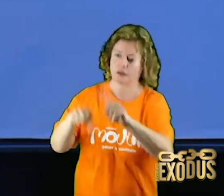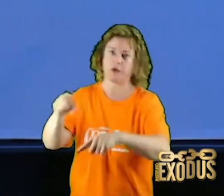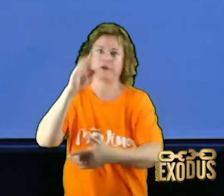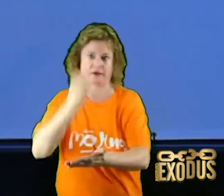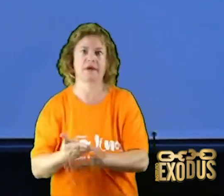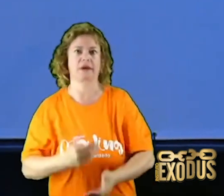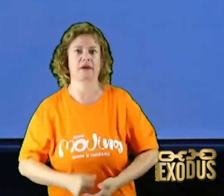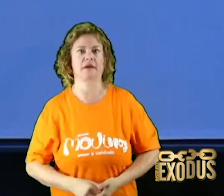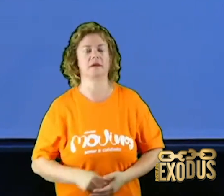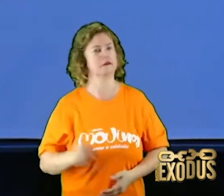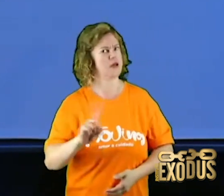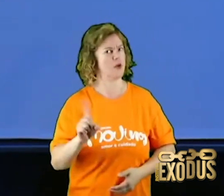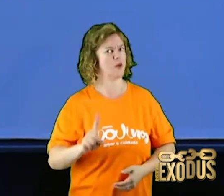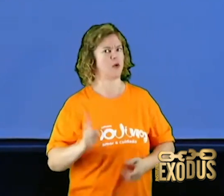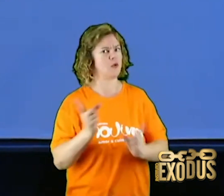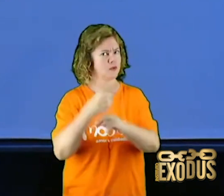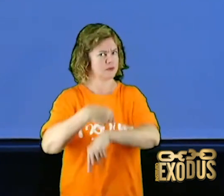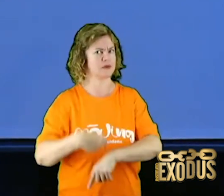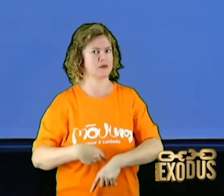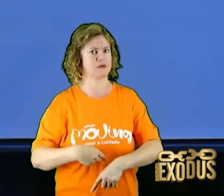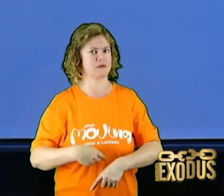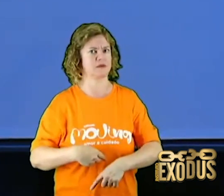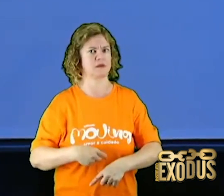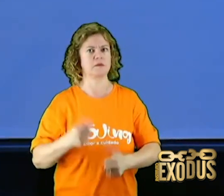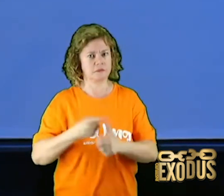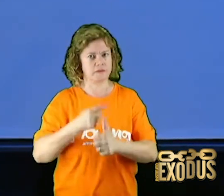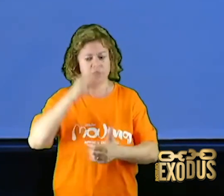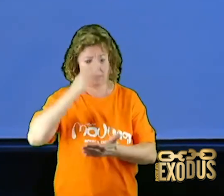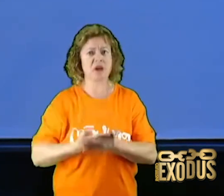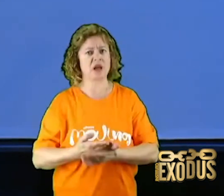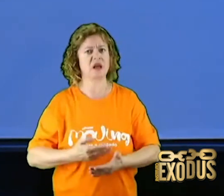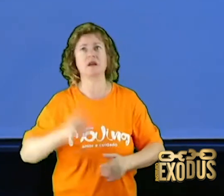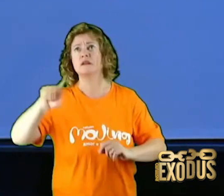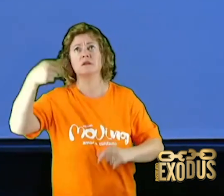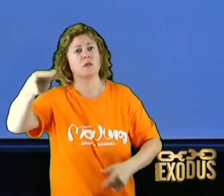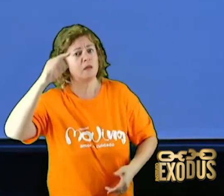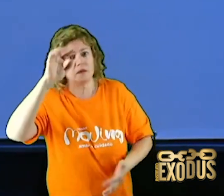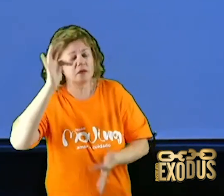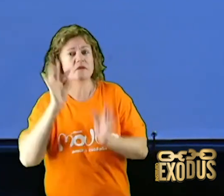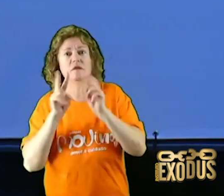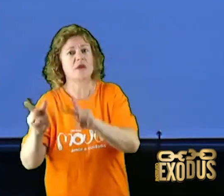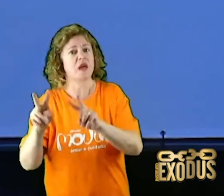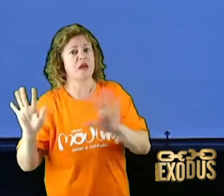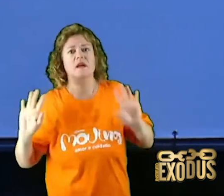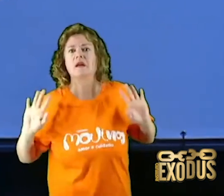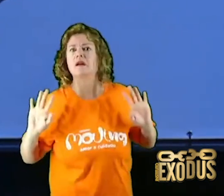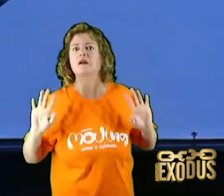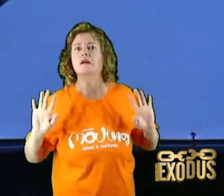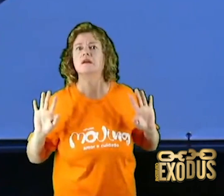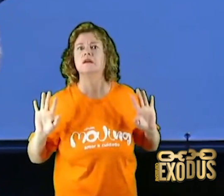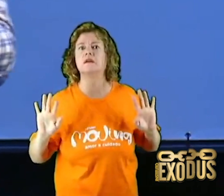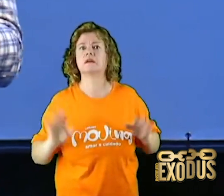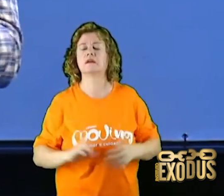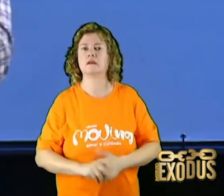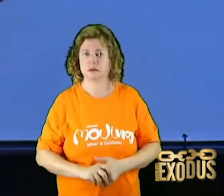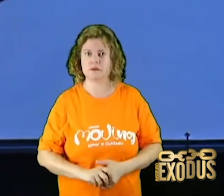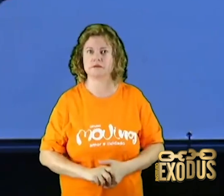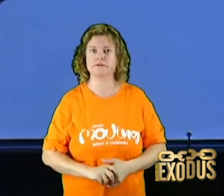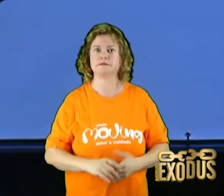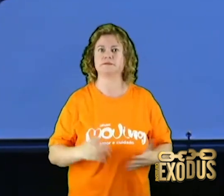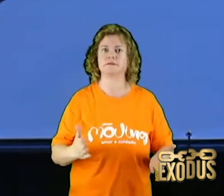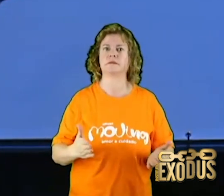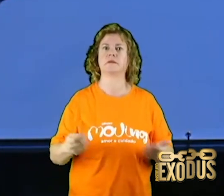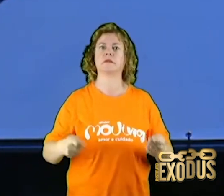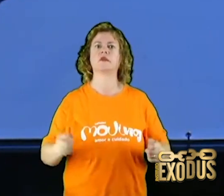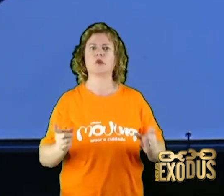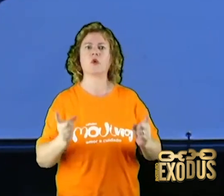falou: não sei que Jesus morreu. Eu vi ele na cruz. Eu vi que ele foi crucificado. Que os cravos entraram em